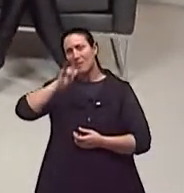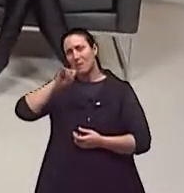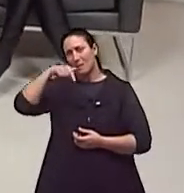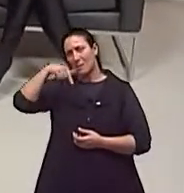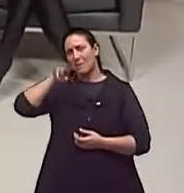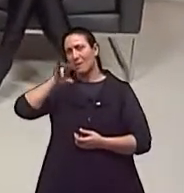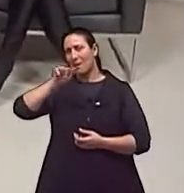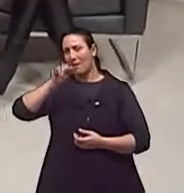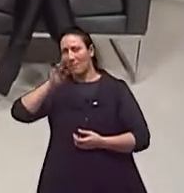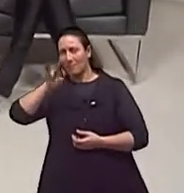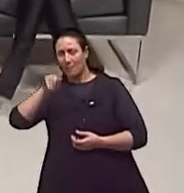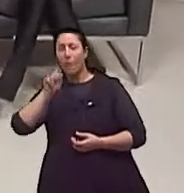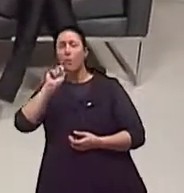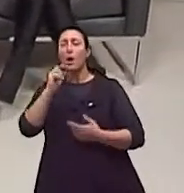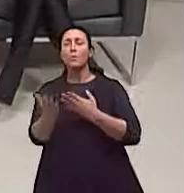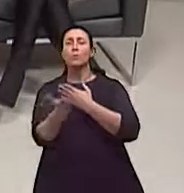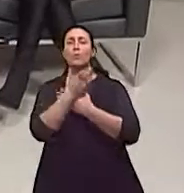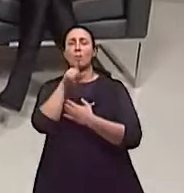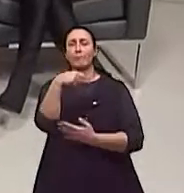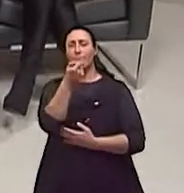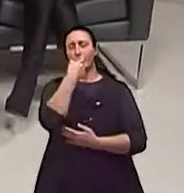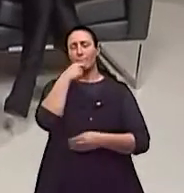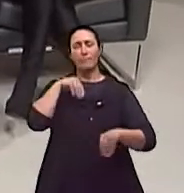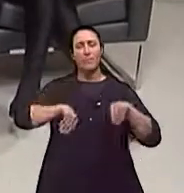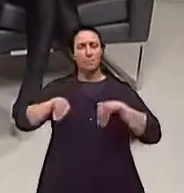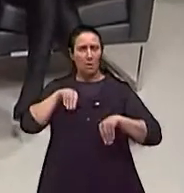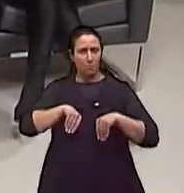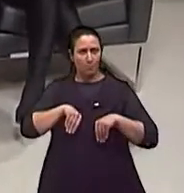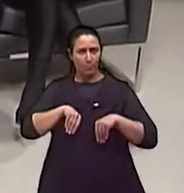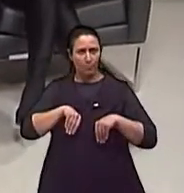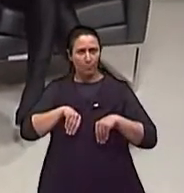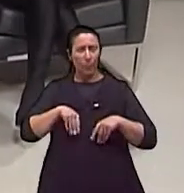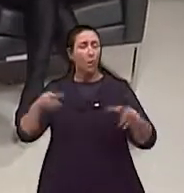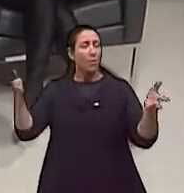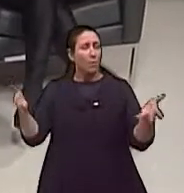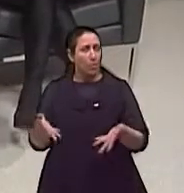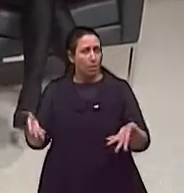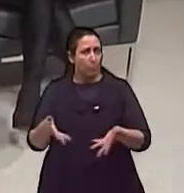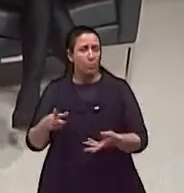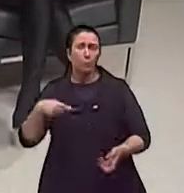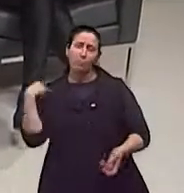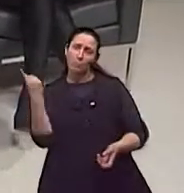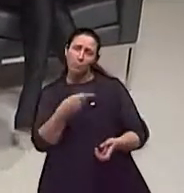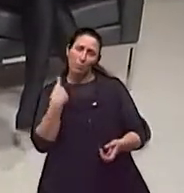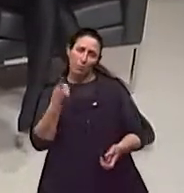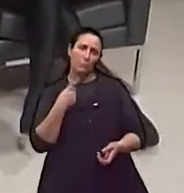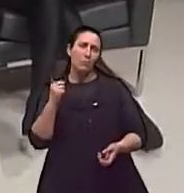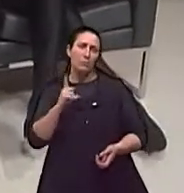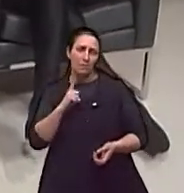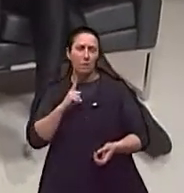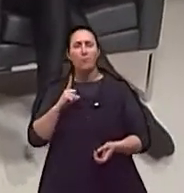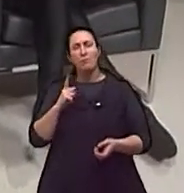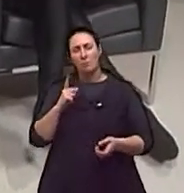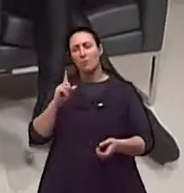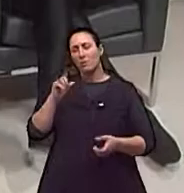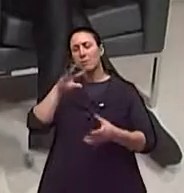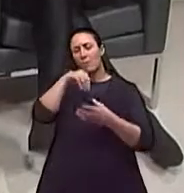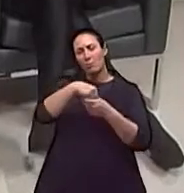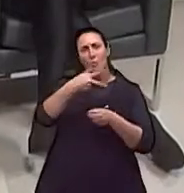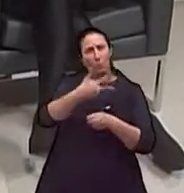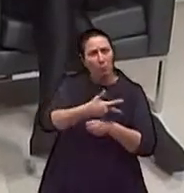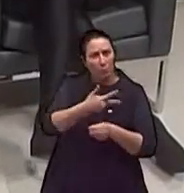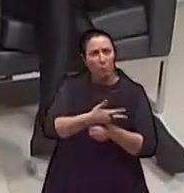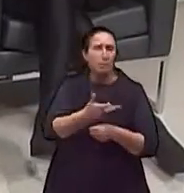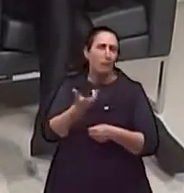antidepressivos Ah é os antidepressivos e hoje a gente utiliza os antidepressivos no idosos coisas que antigamente eram